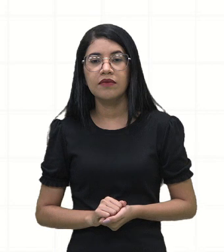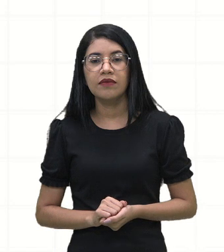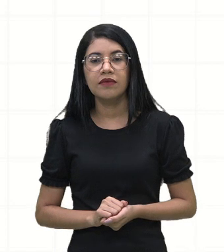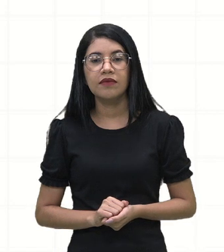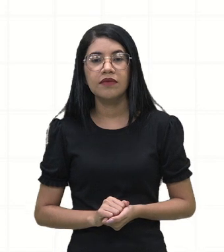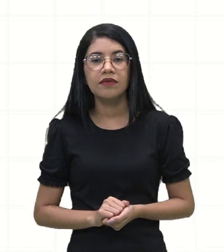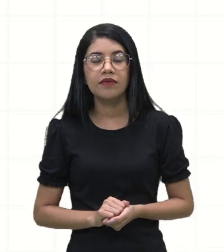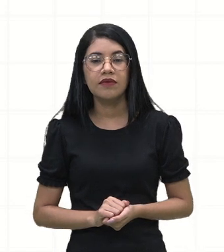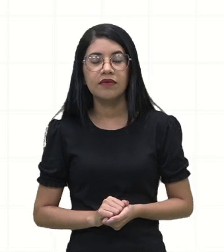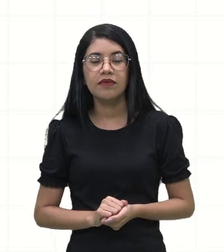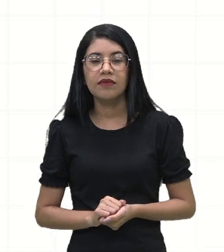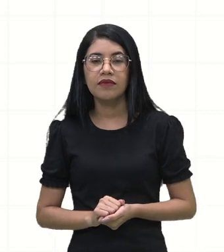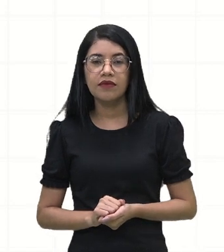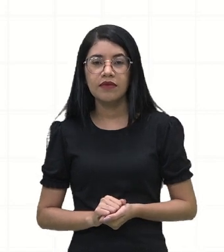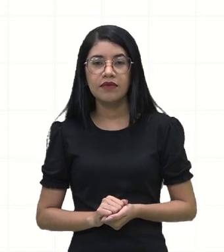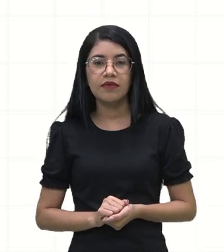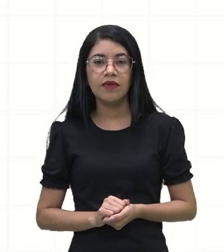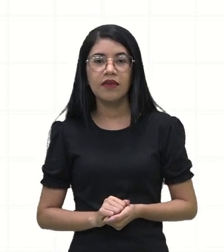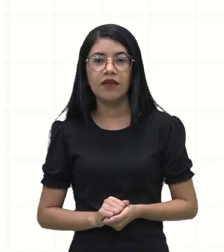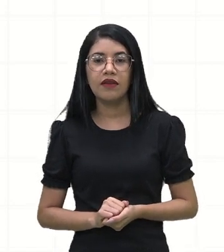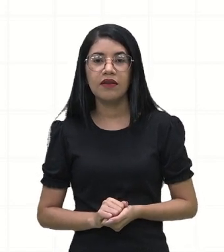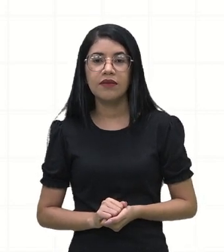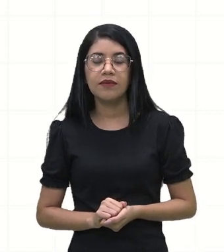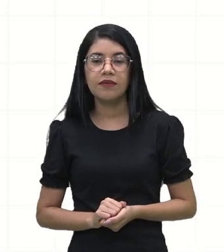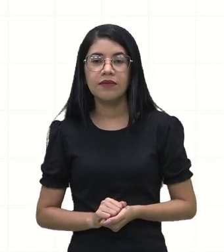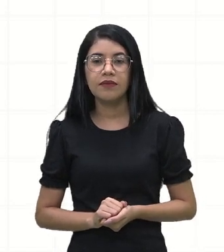Tá? Muito bem.